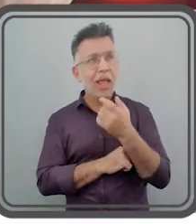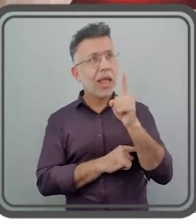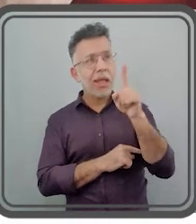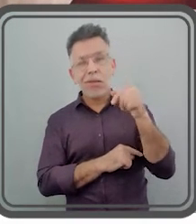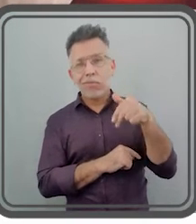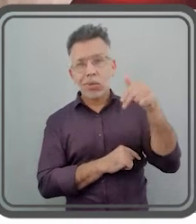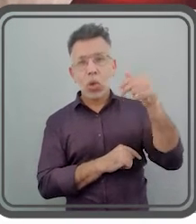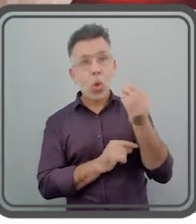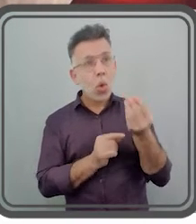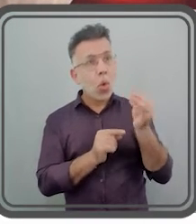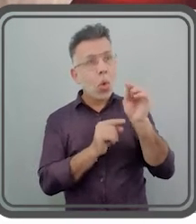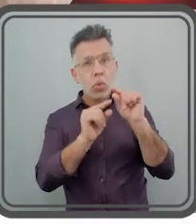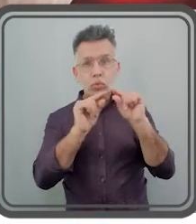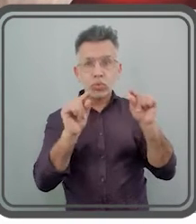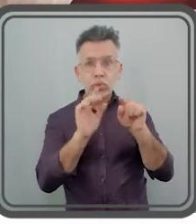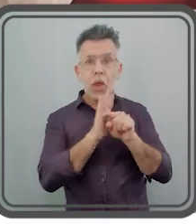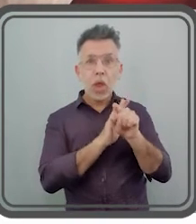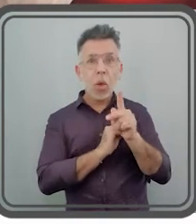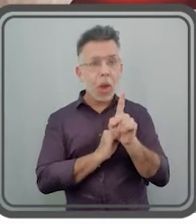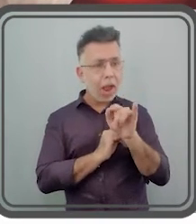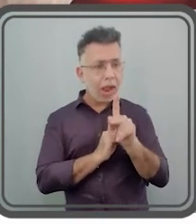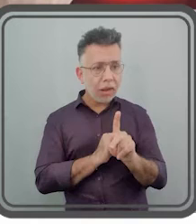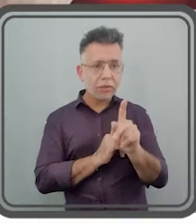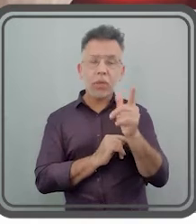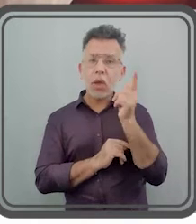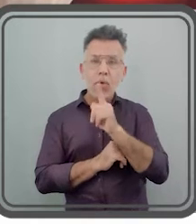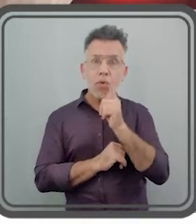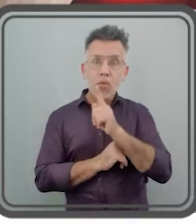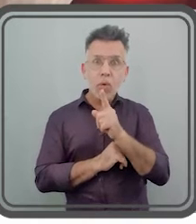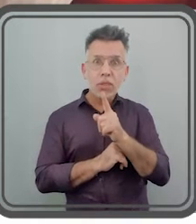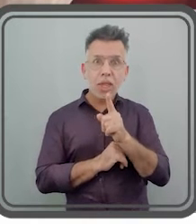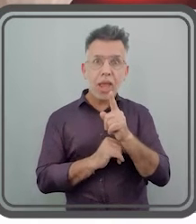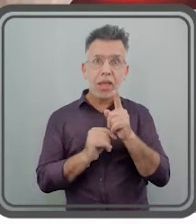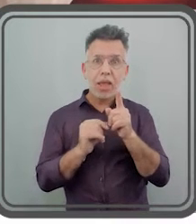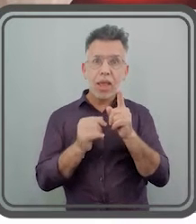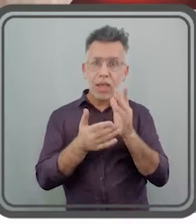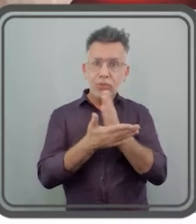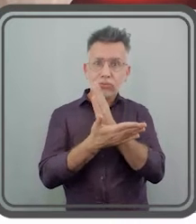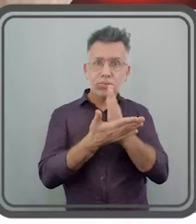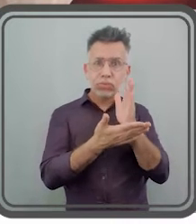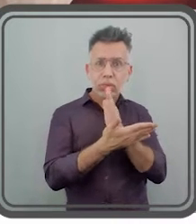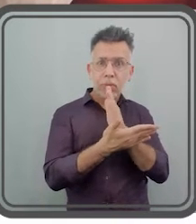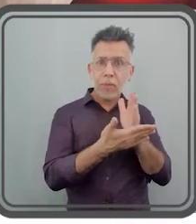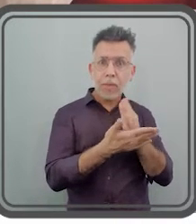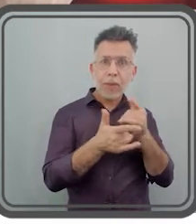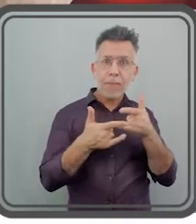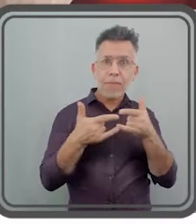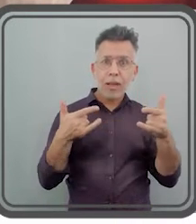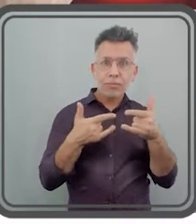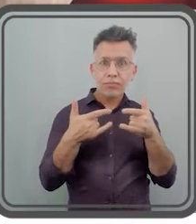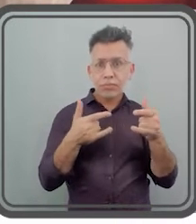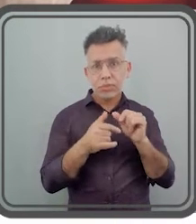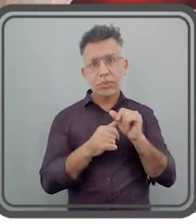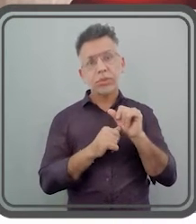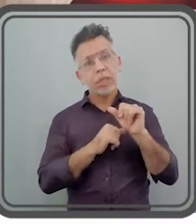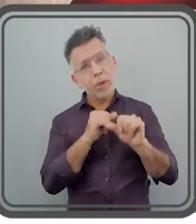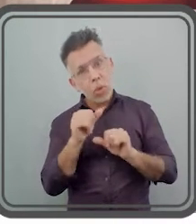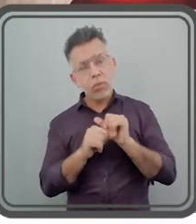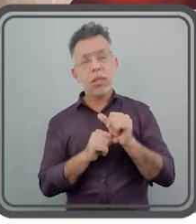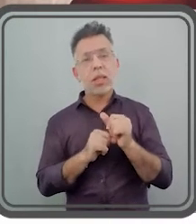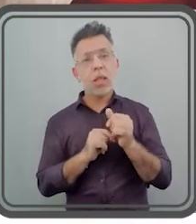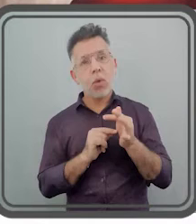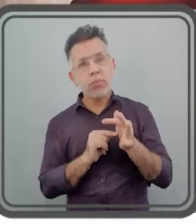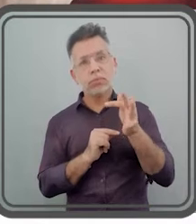colocar lá na caixa de busca e o cara consegue ter um tempo para você consegue outra só por passar a gente com alterar alteração